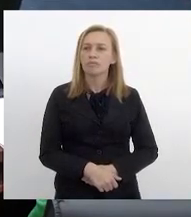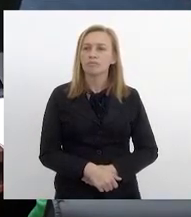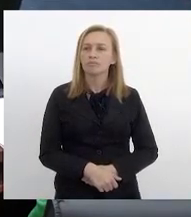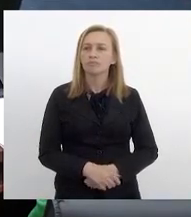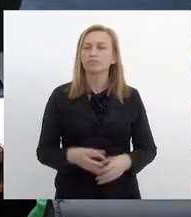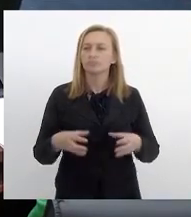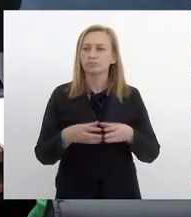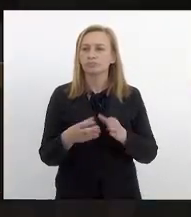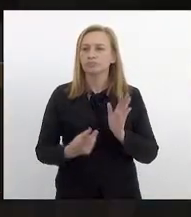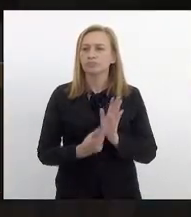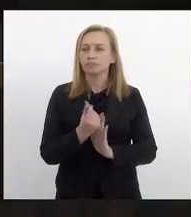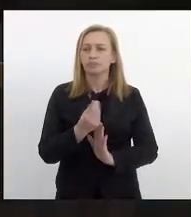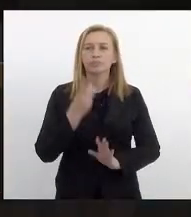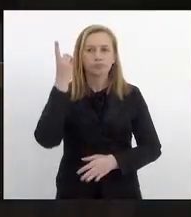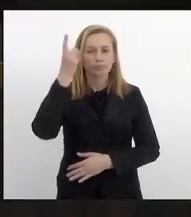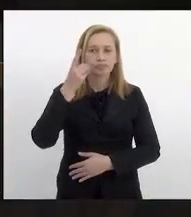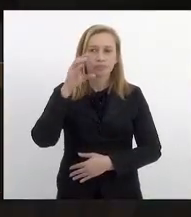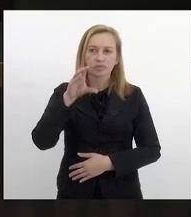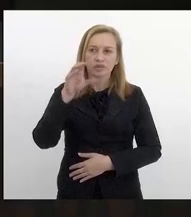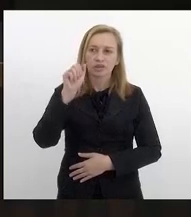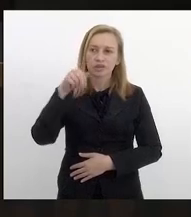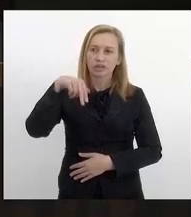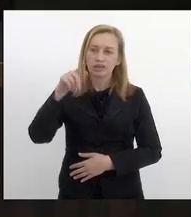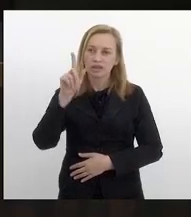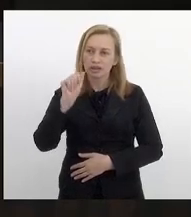Pela Comissão de Orçamento, deputado Márcio Canella.